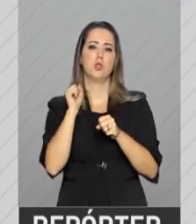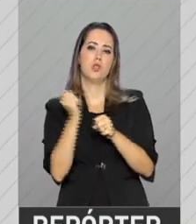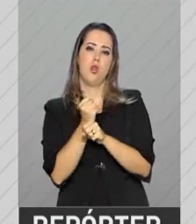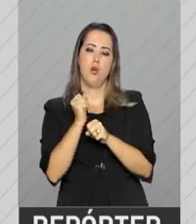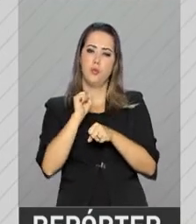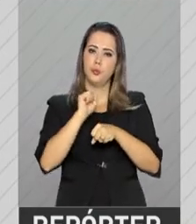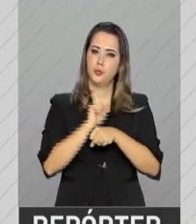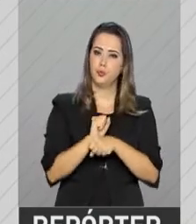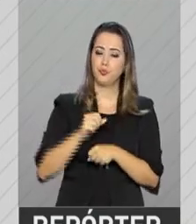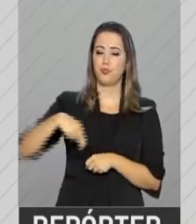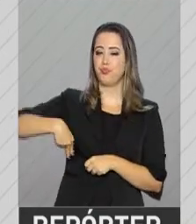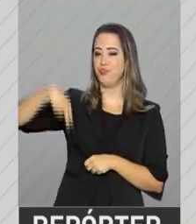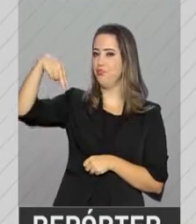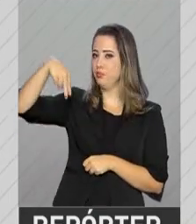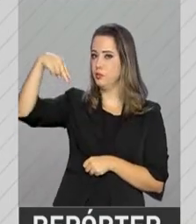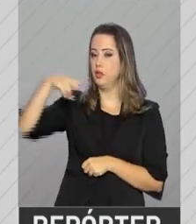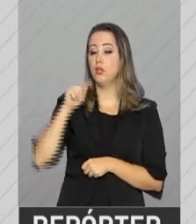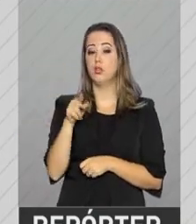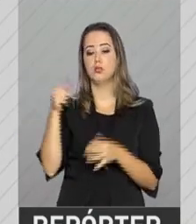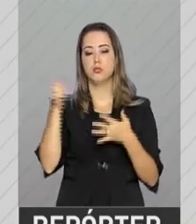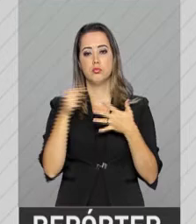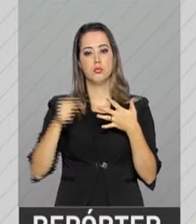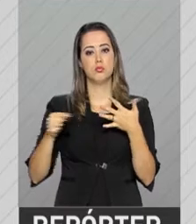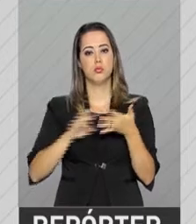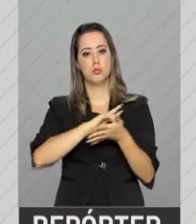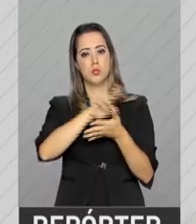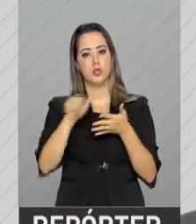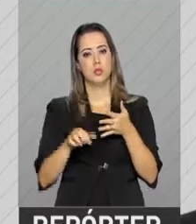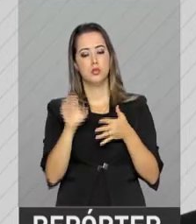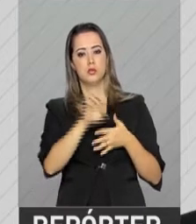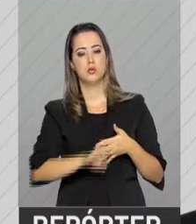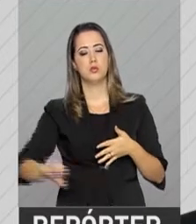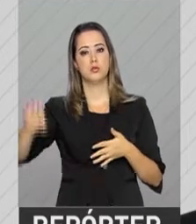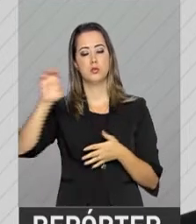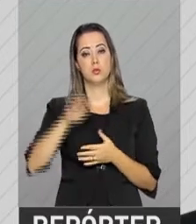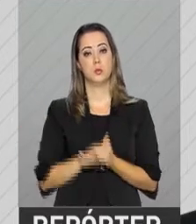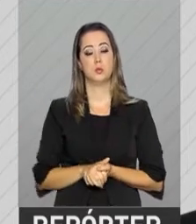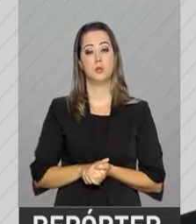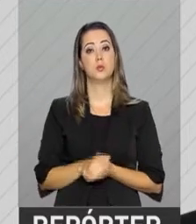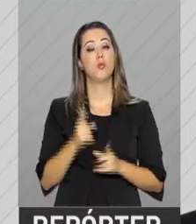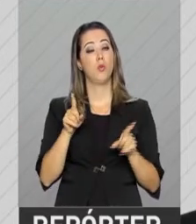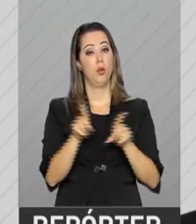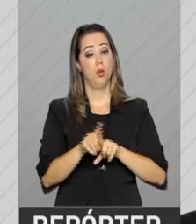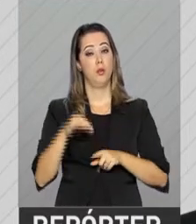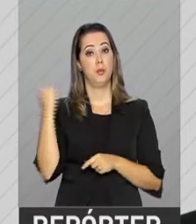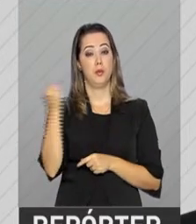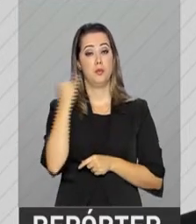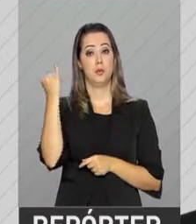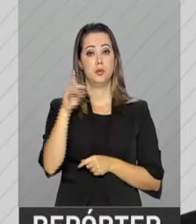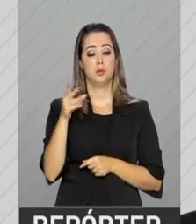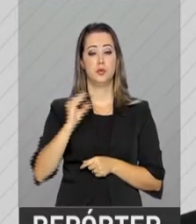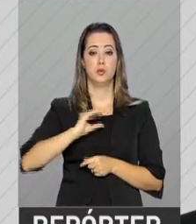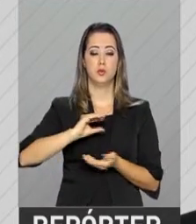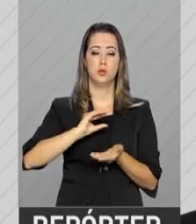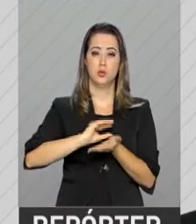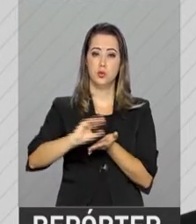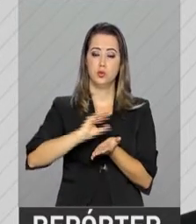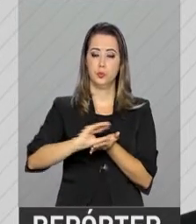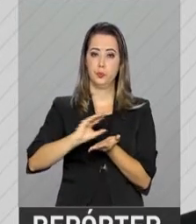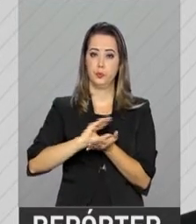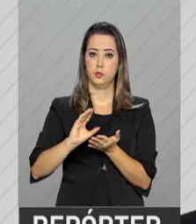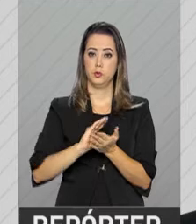sobre o norte o presidente enumerou ações em diversos estados eu destaco também os investimentos do programa